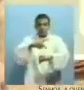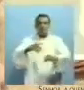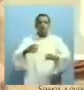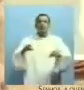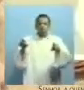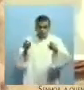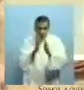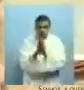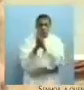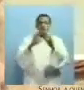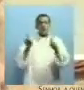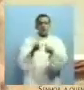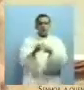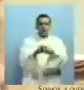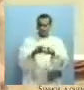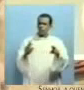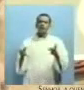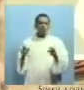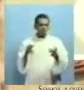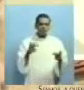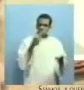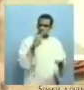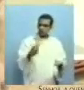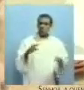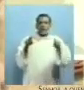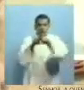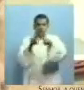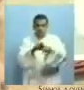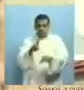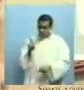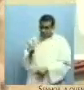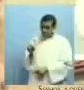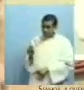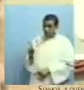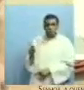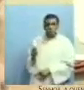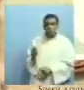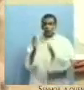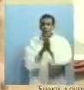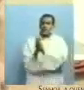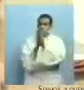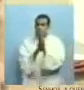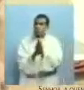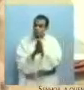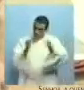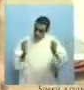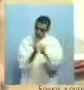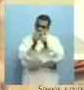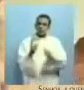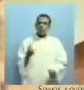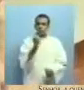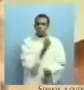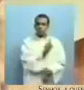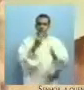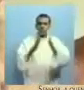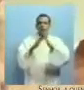oração, inclusive por sua santidade o Papa. E o que a igreja está pedindo hoje como